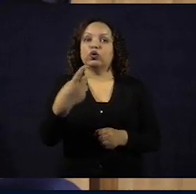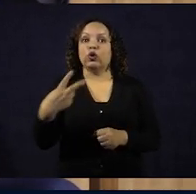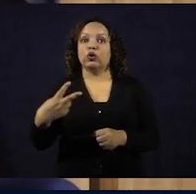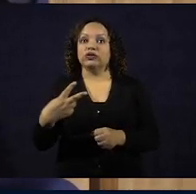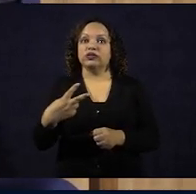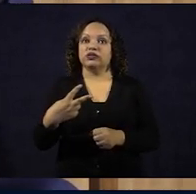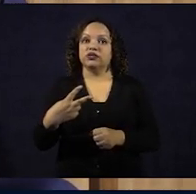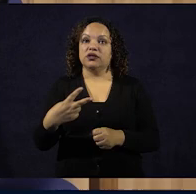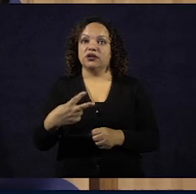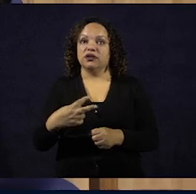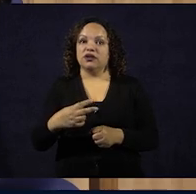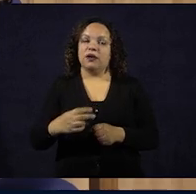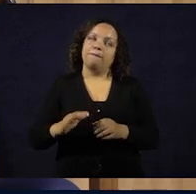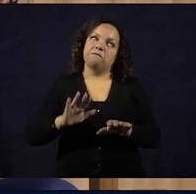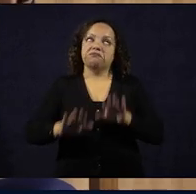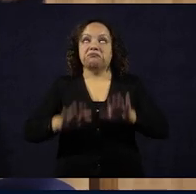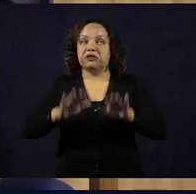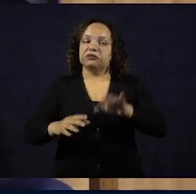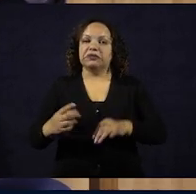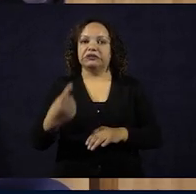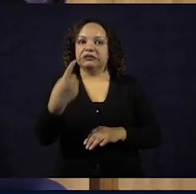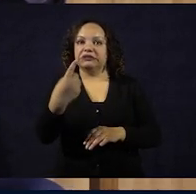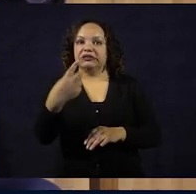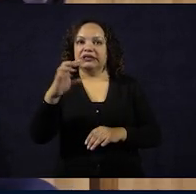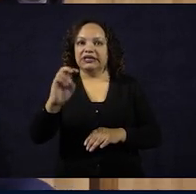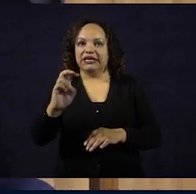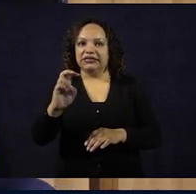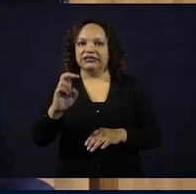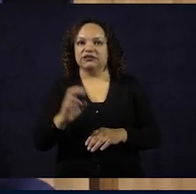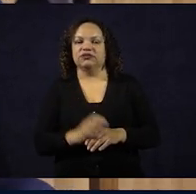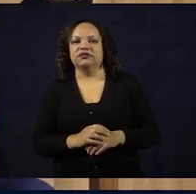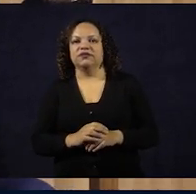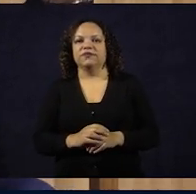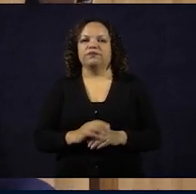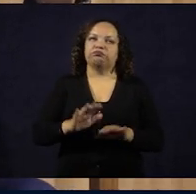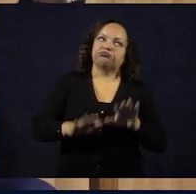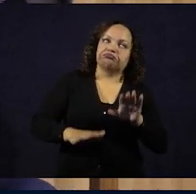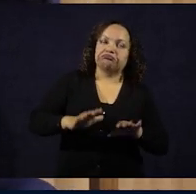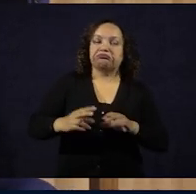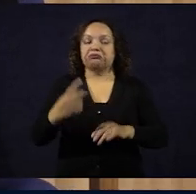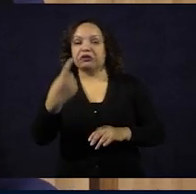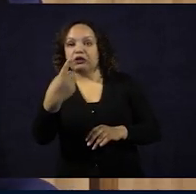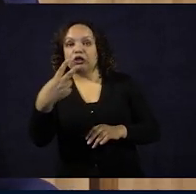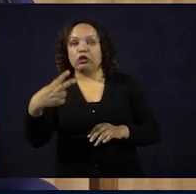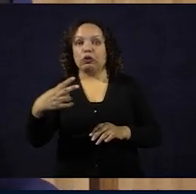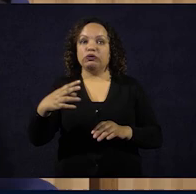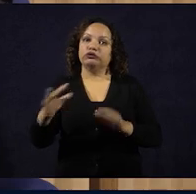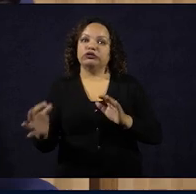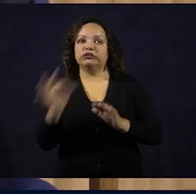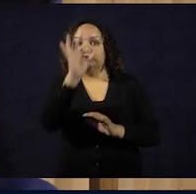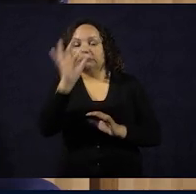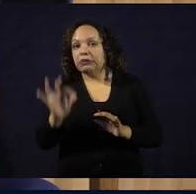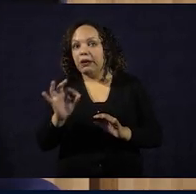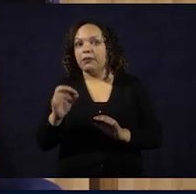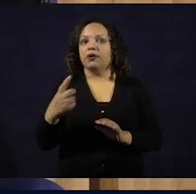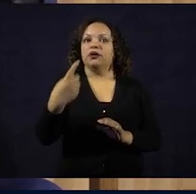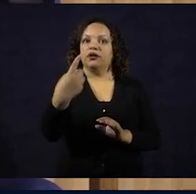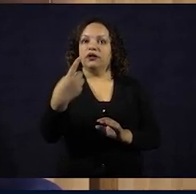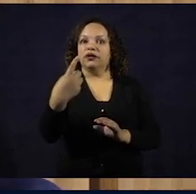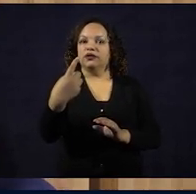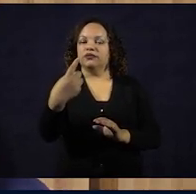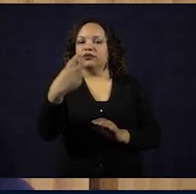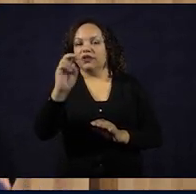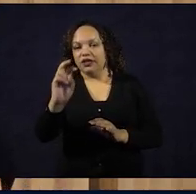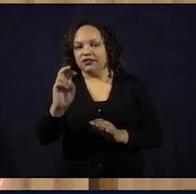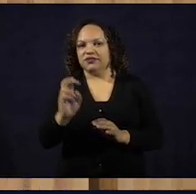a inflação mais 15 eu vou novamente repetir inflação mais 12 inflação mais 15 por 5